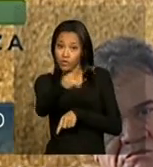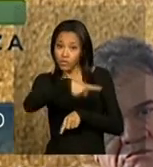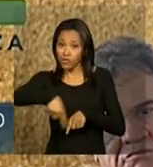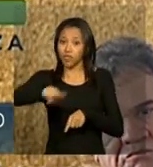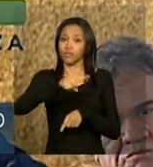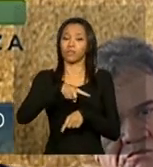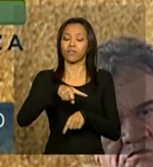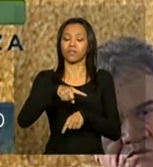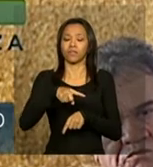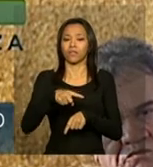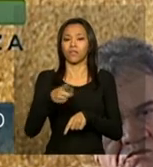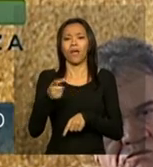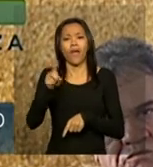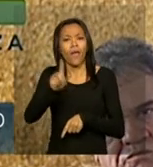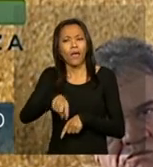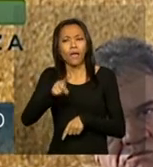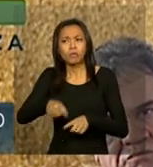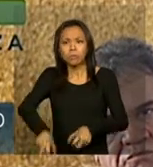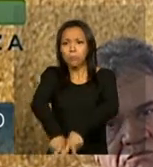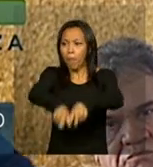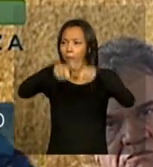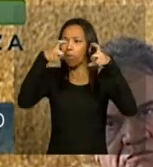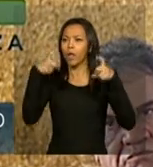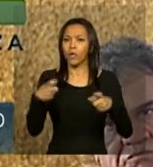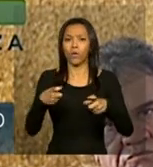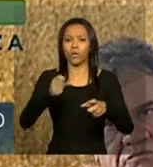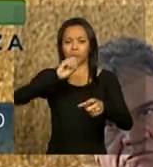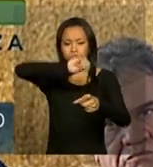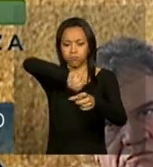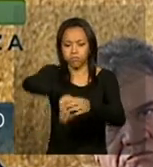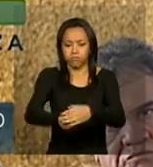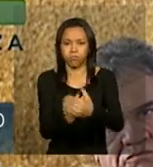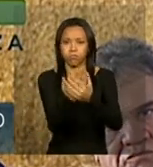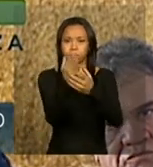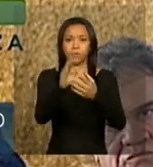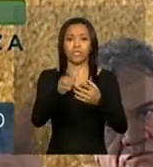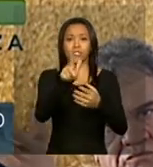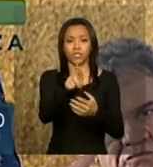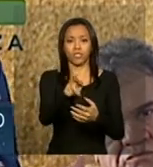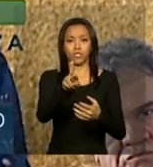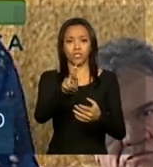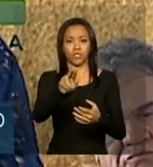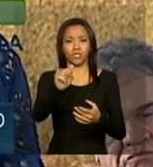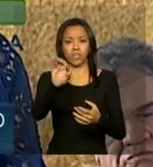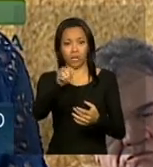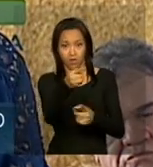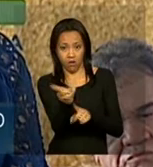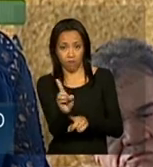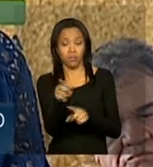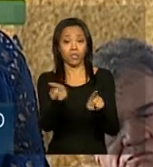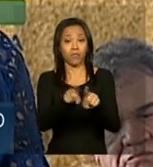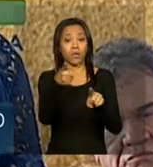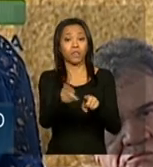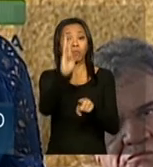dos maiores produtores do mundo de grãos e do Brasil,